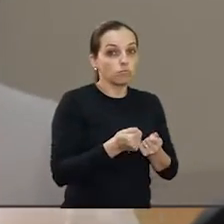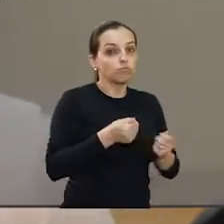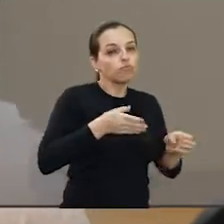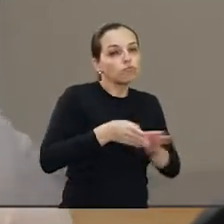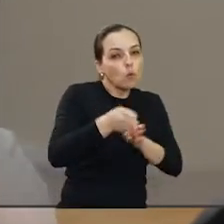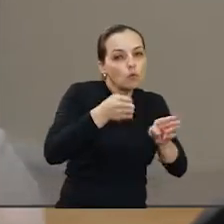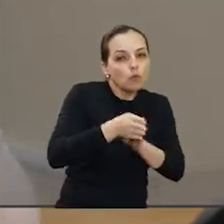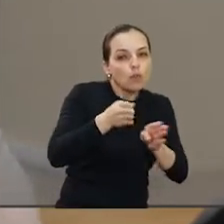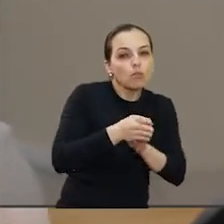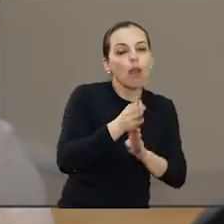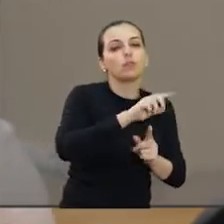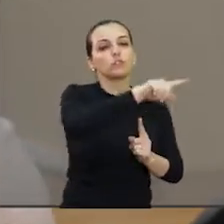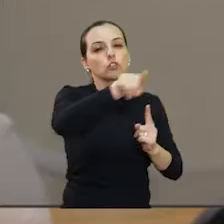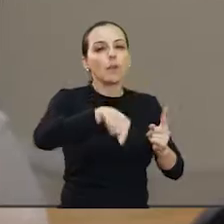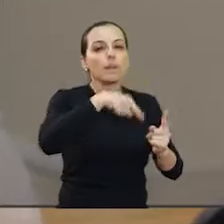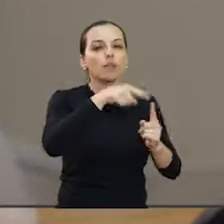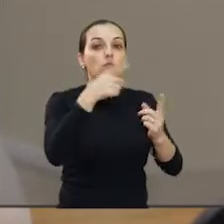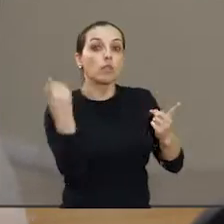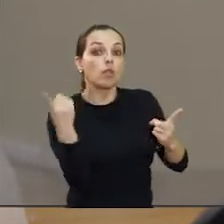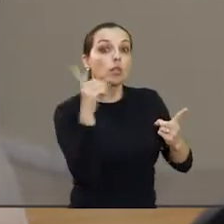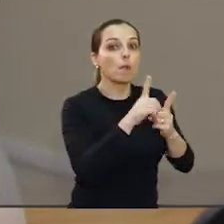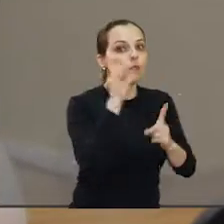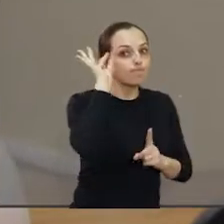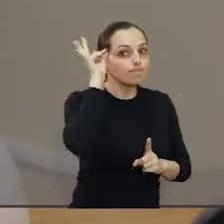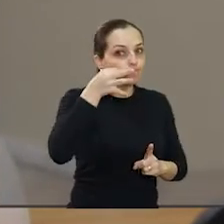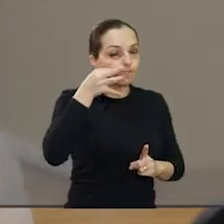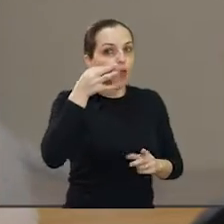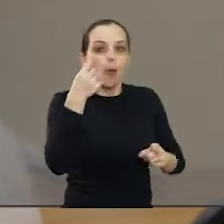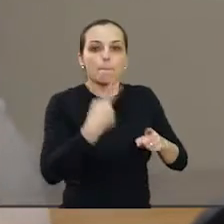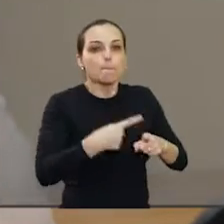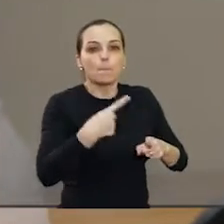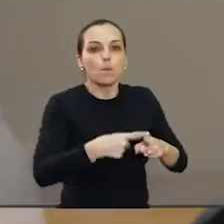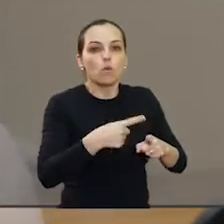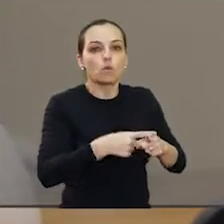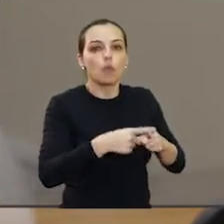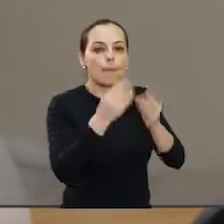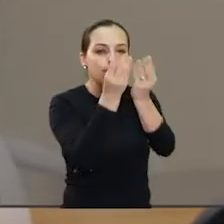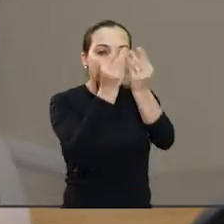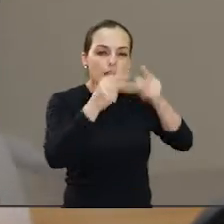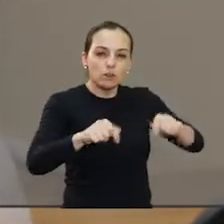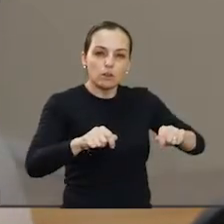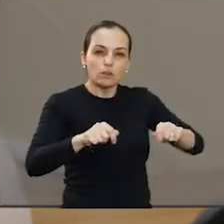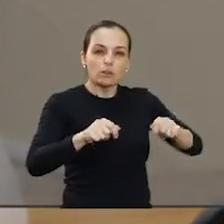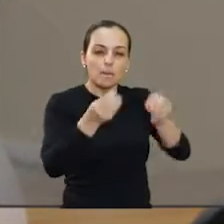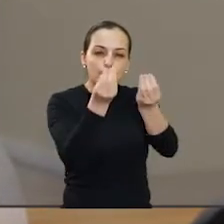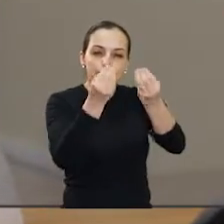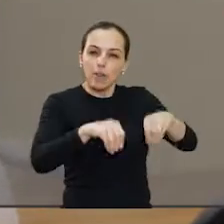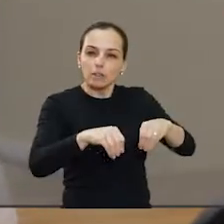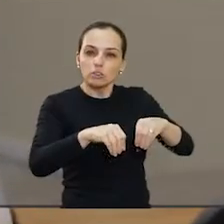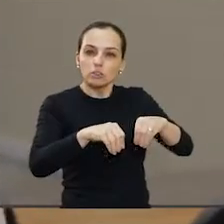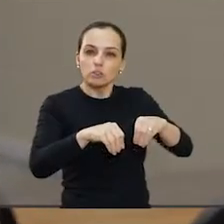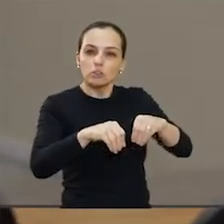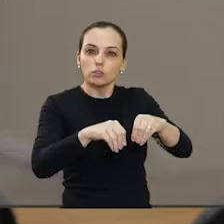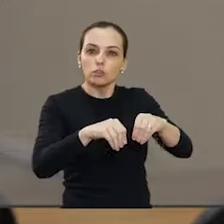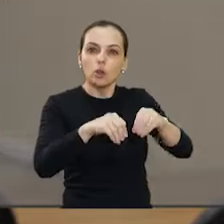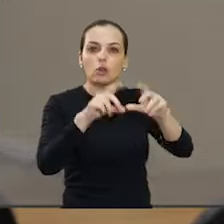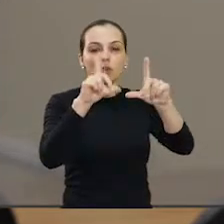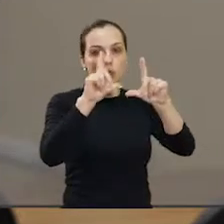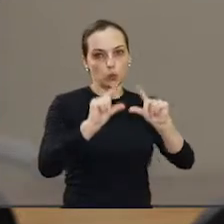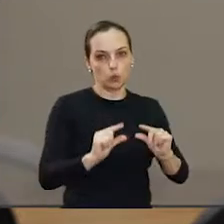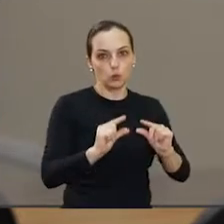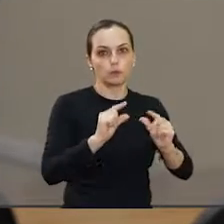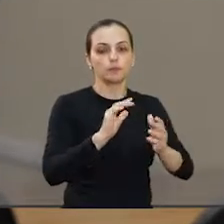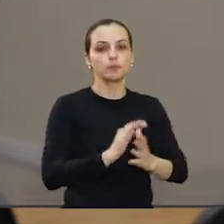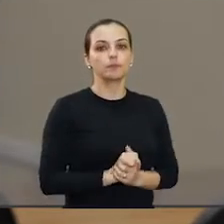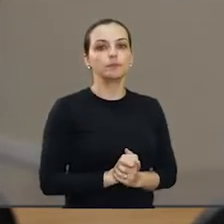um direcionamento para que elas possam ser atendidas em tempo hábil, sem prejuízo, mais prejuízo, né, para a